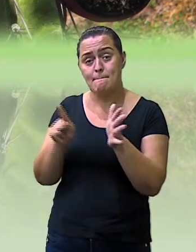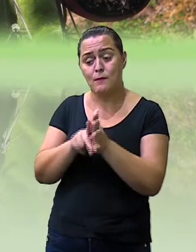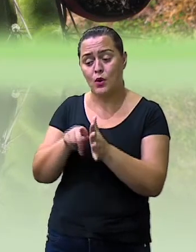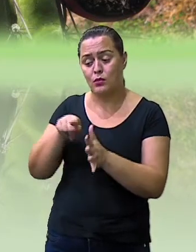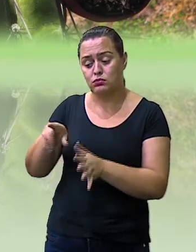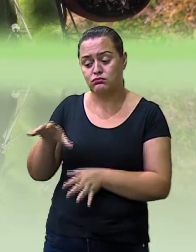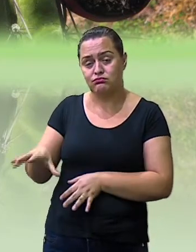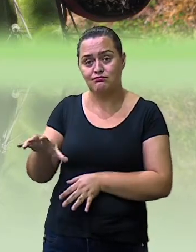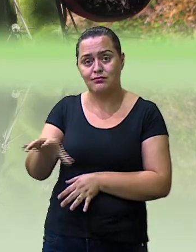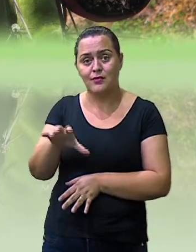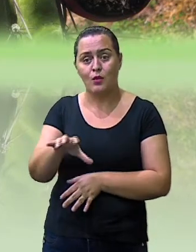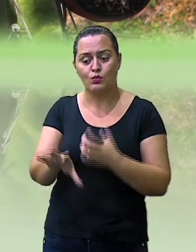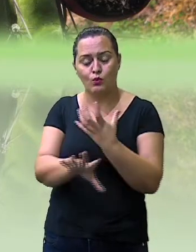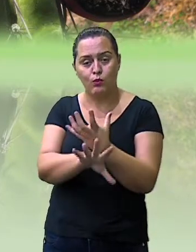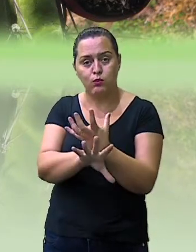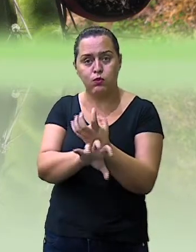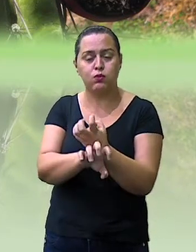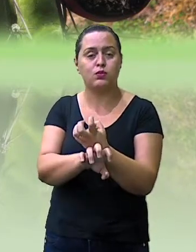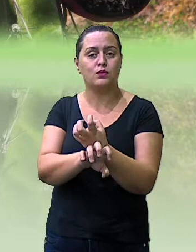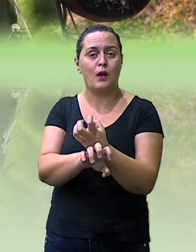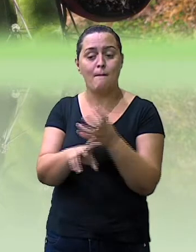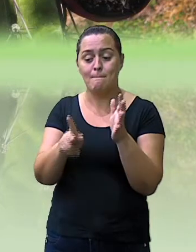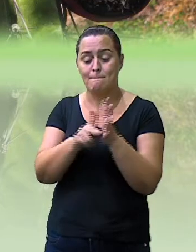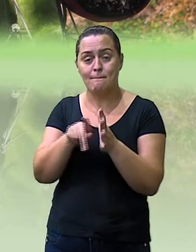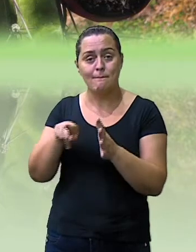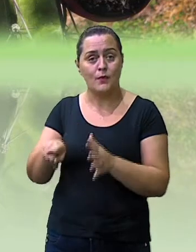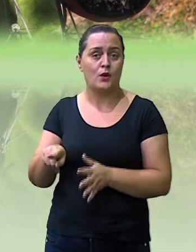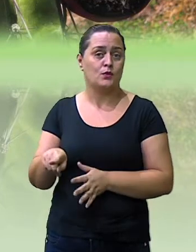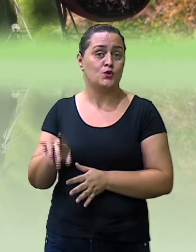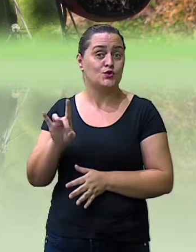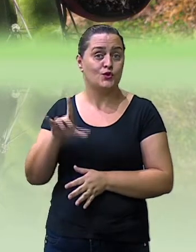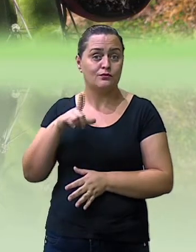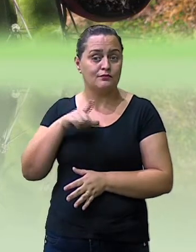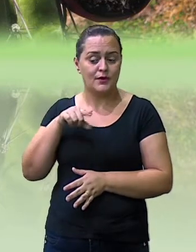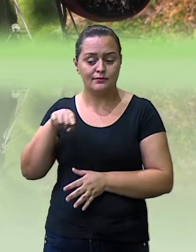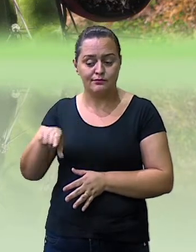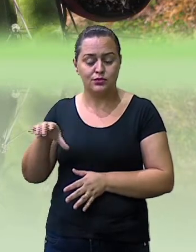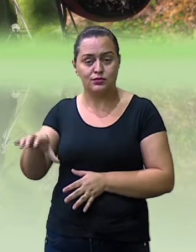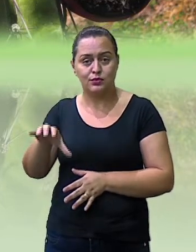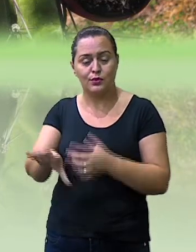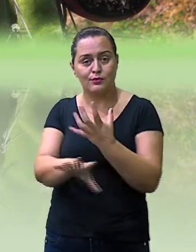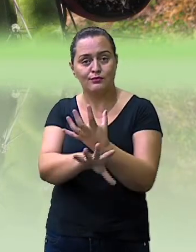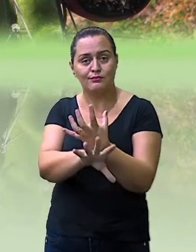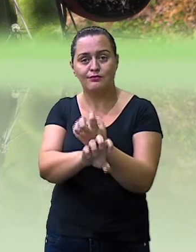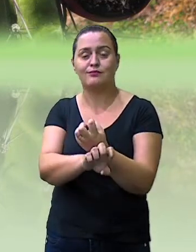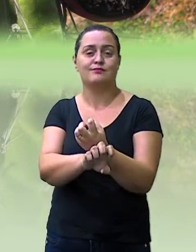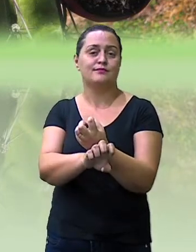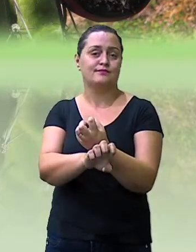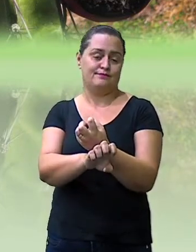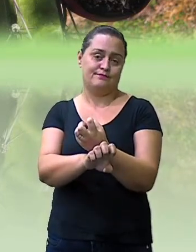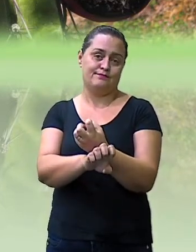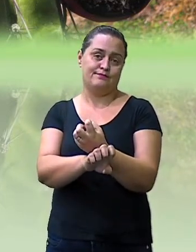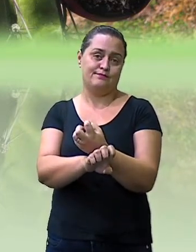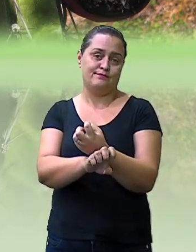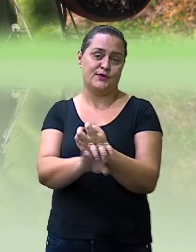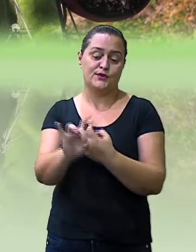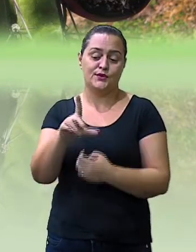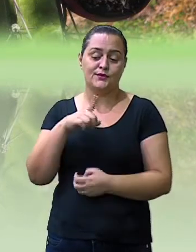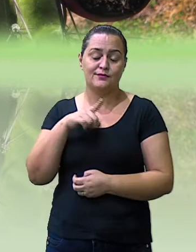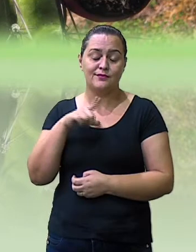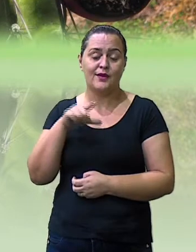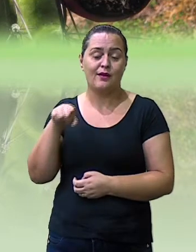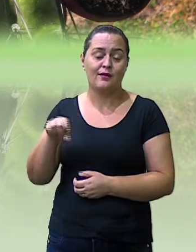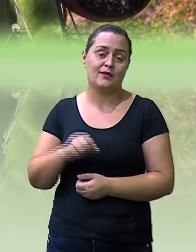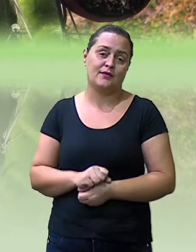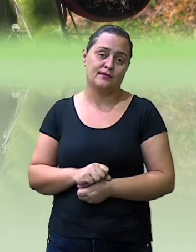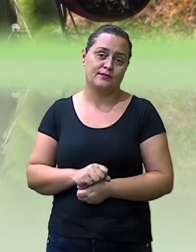aquela espécie que só acontece naquela área? Ou seja, só ocorre